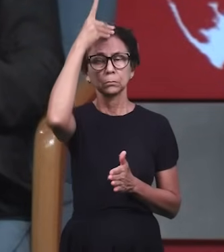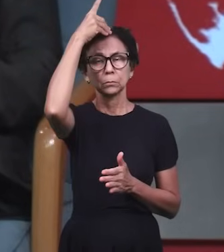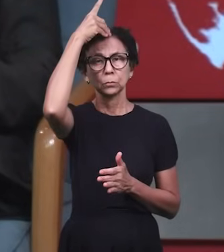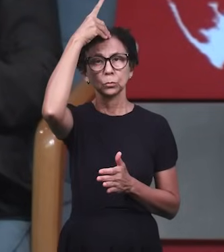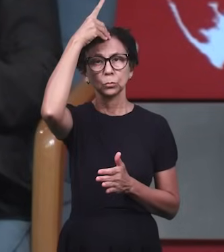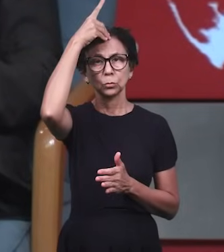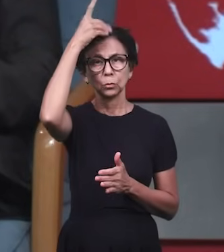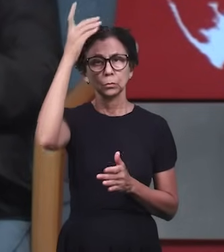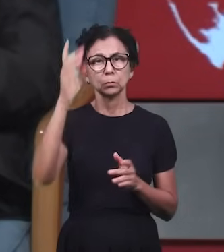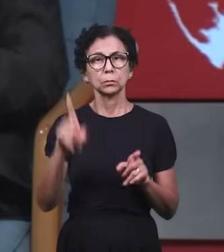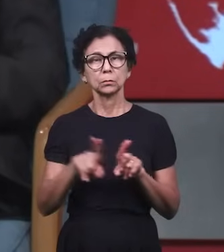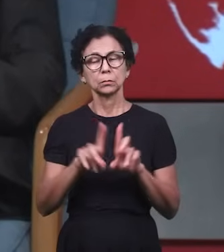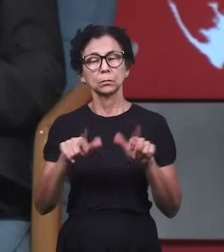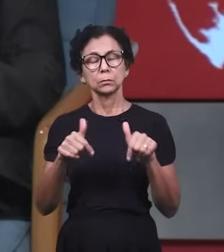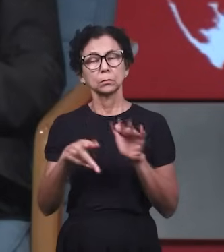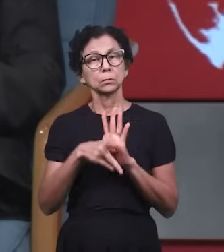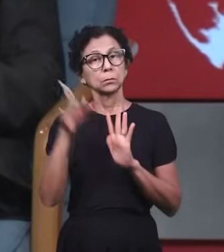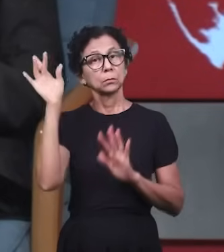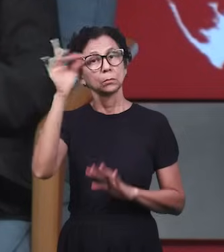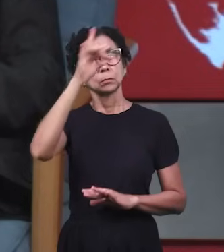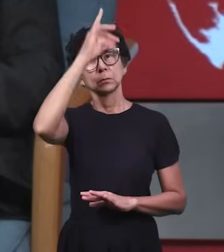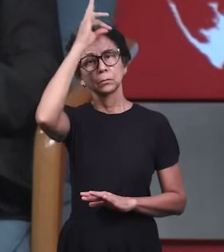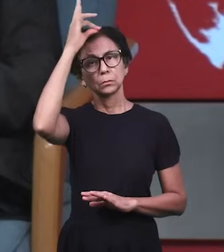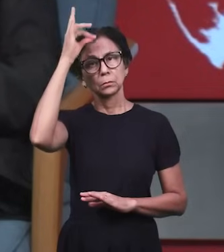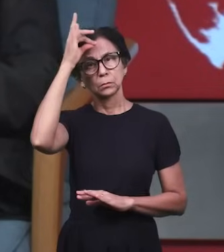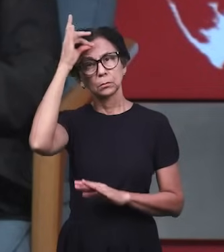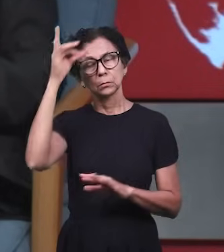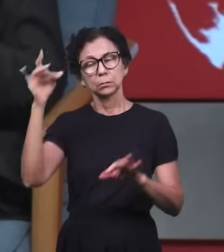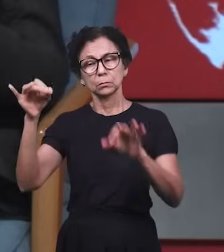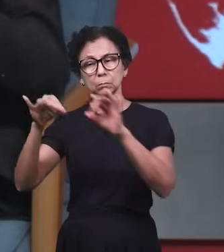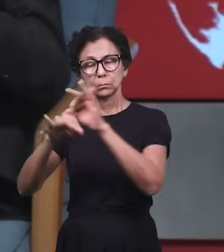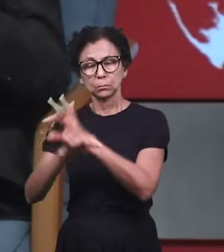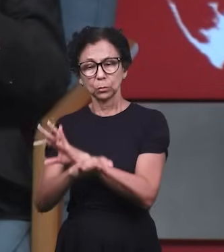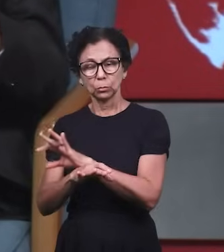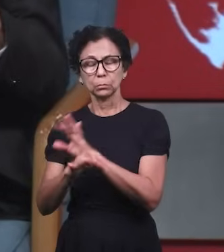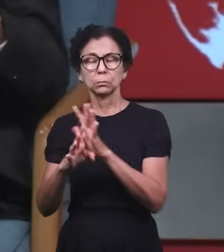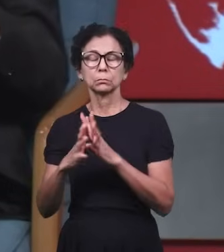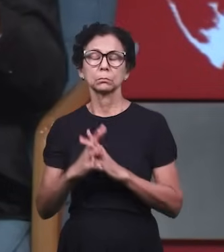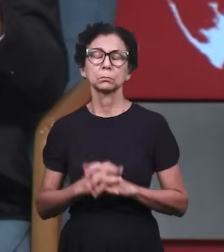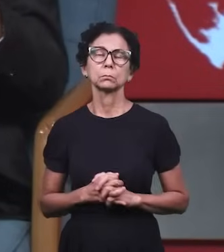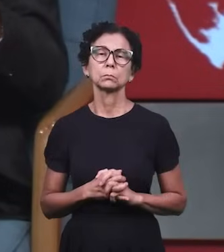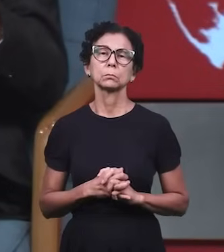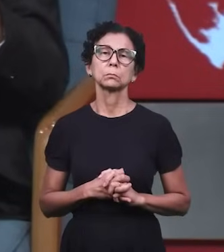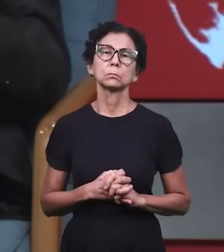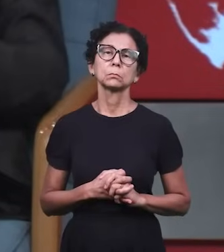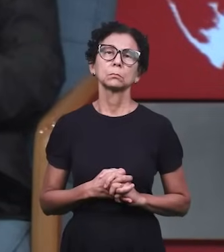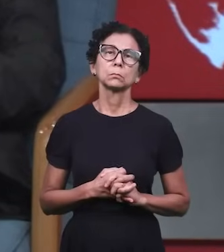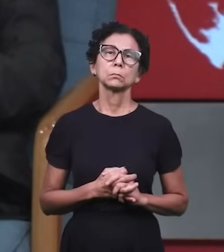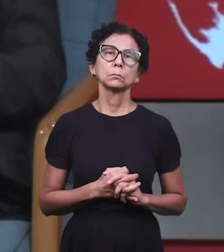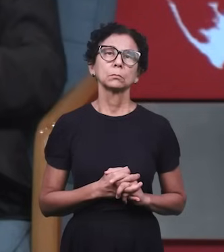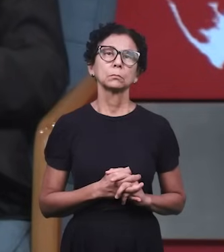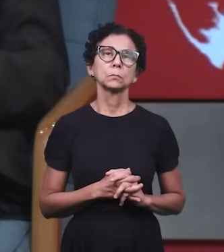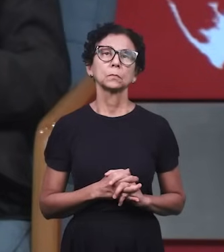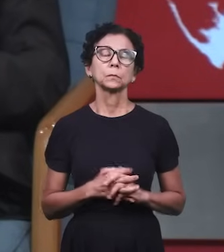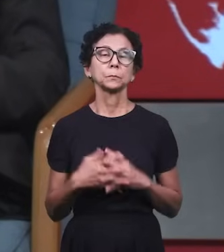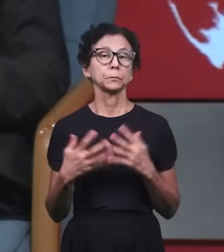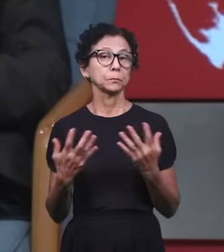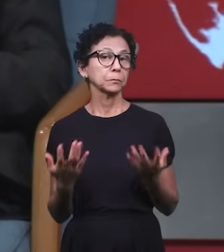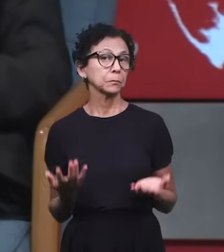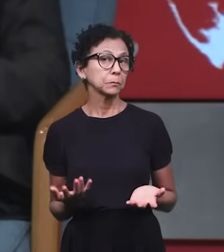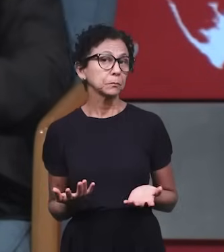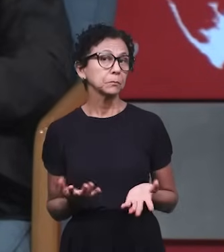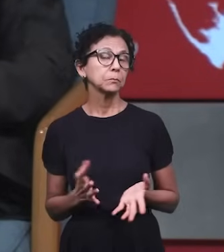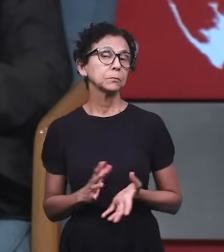dom espiritual da manifestação do Espírito Santo. Ele se baseia em perfeito aí como o cânon.